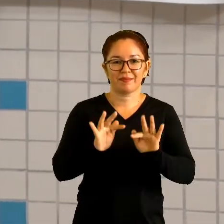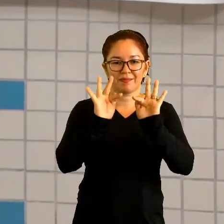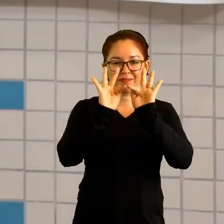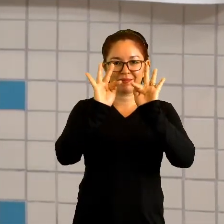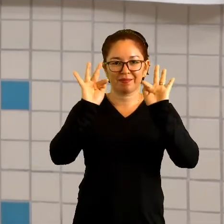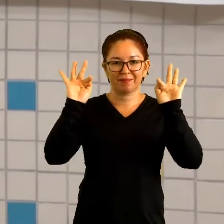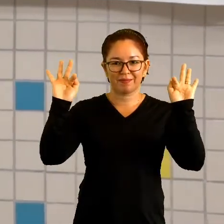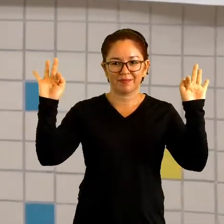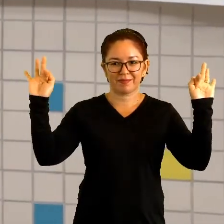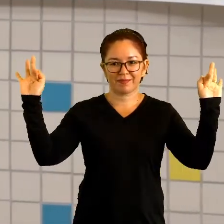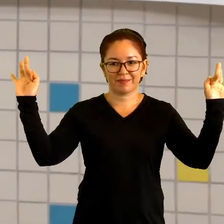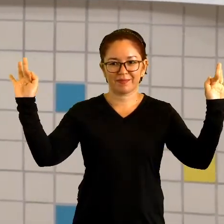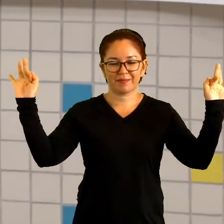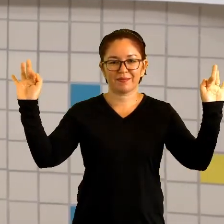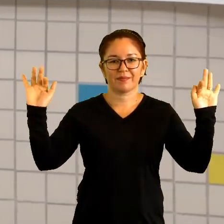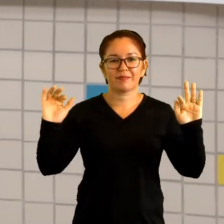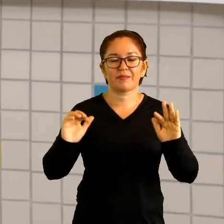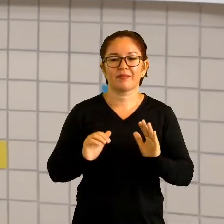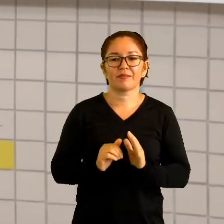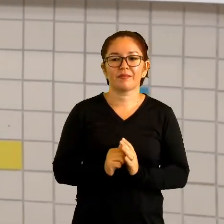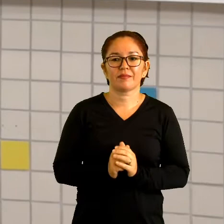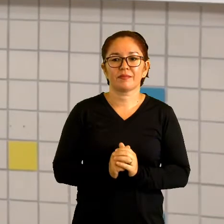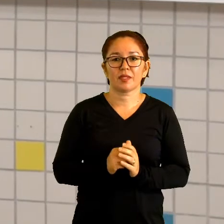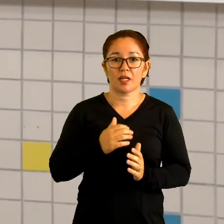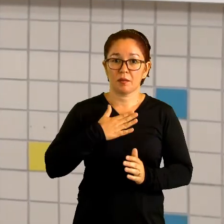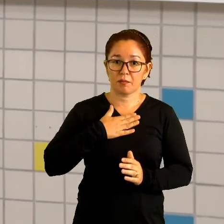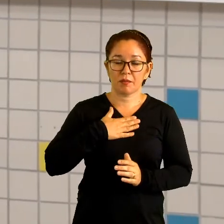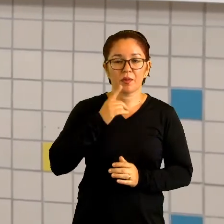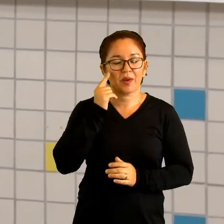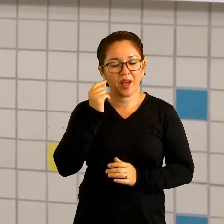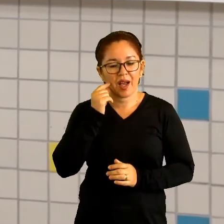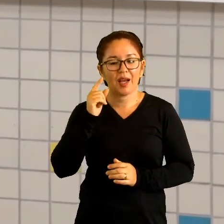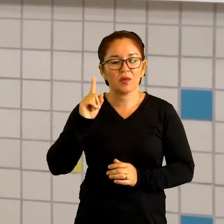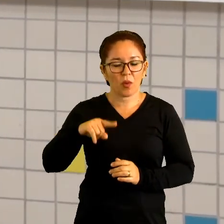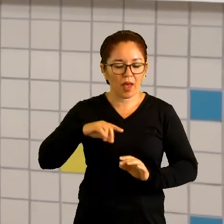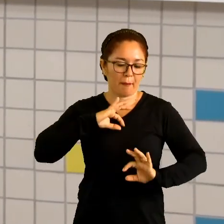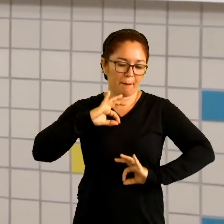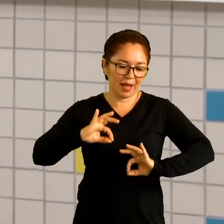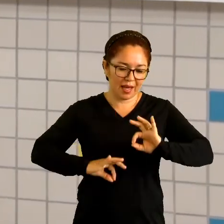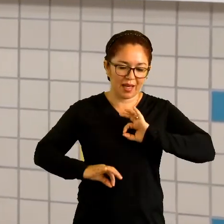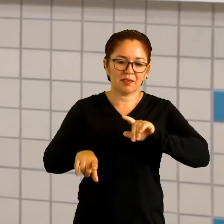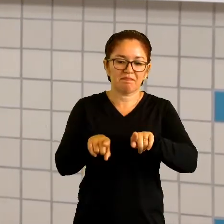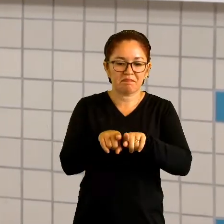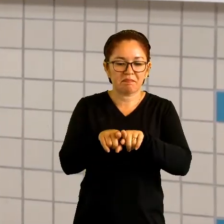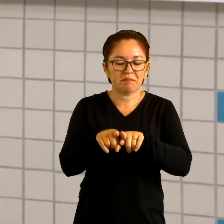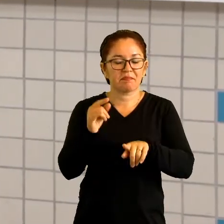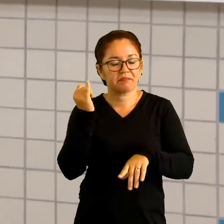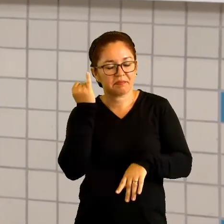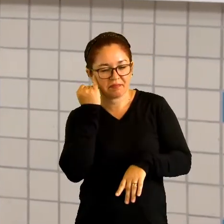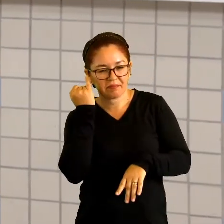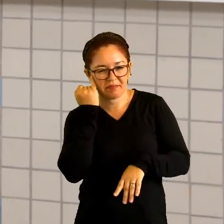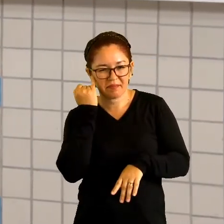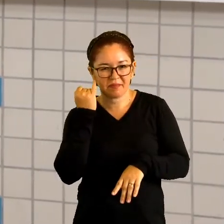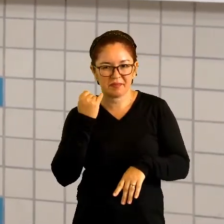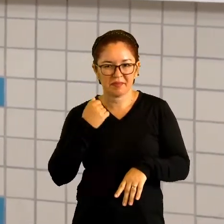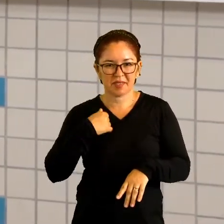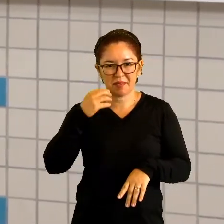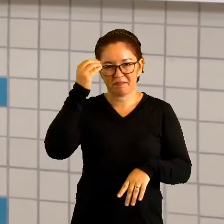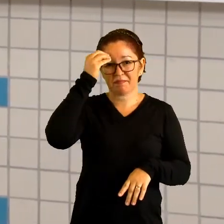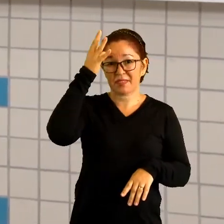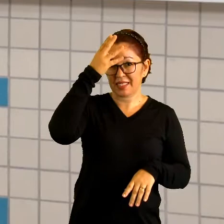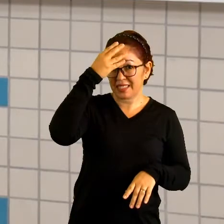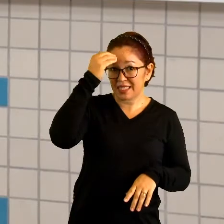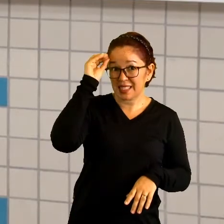preguiçoso. E preguiçoso. O meu gato é malhado e preguiçoso. Eu esqueci de alguma coisa quando eu terminei a